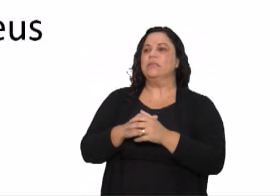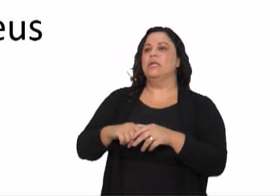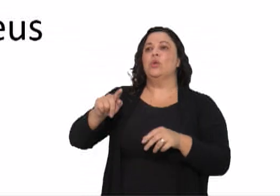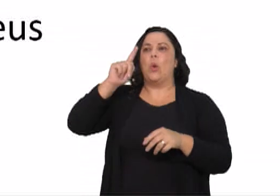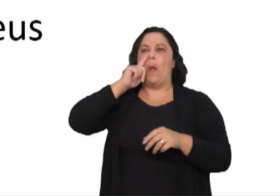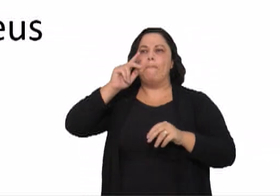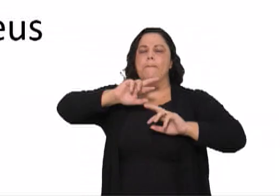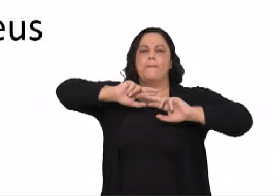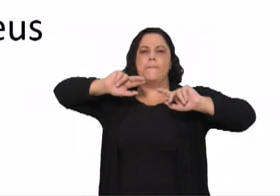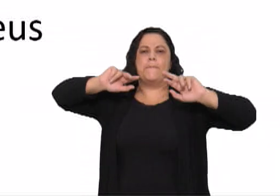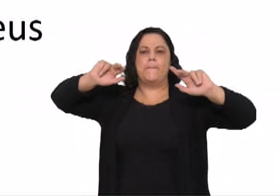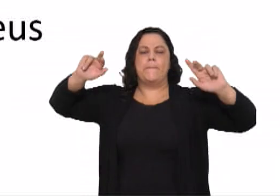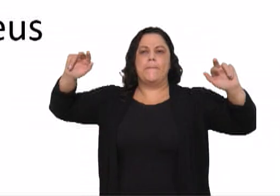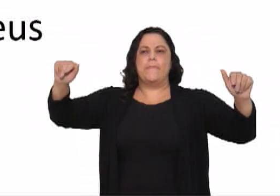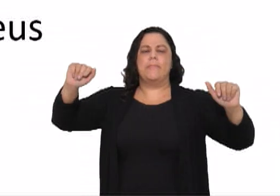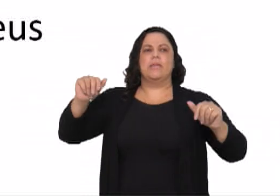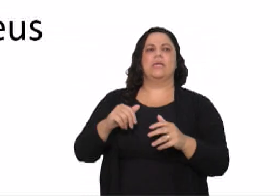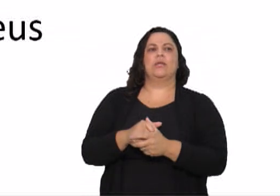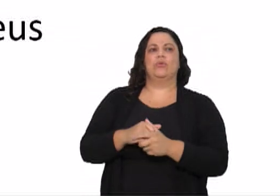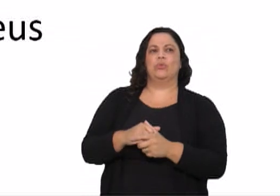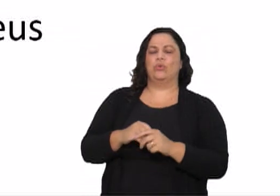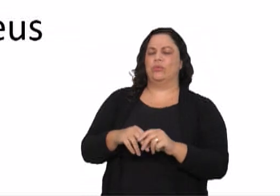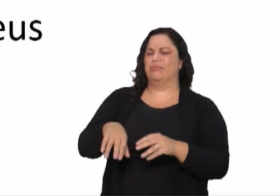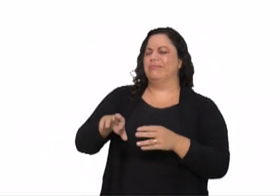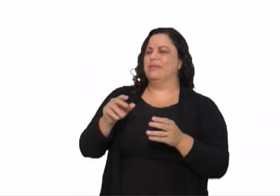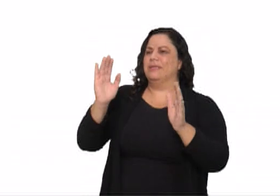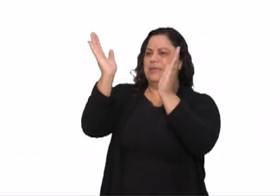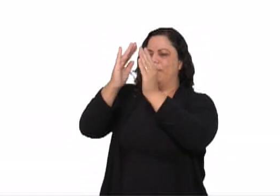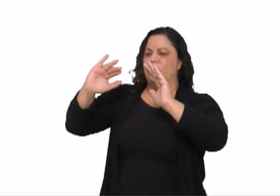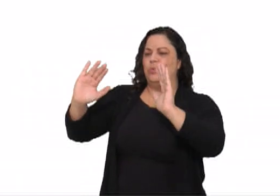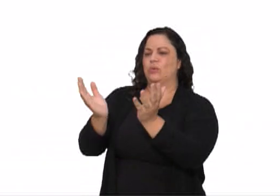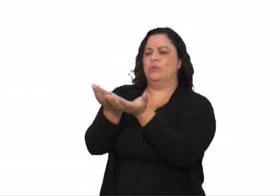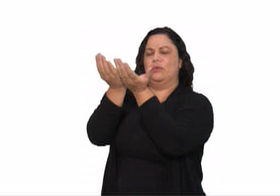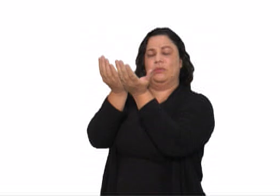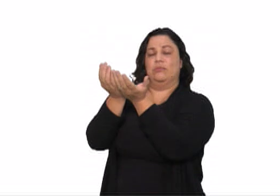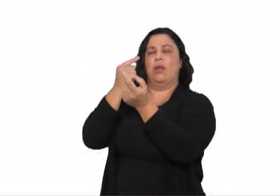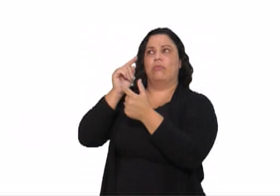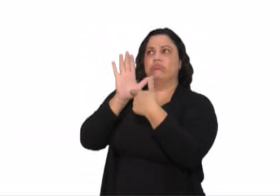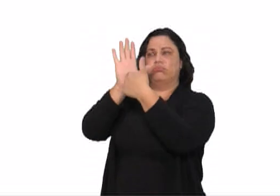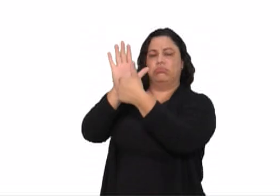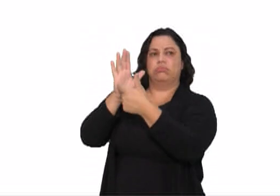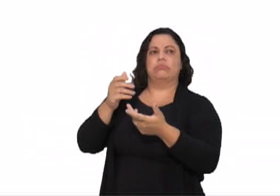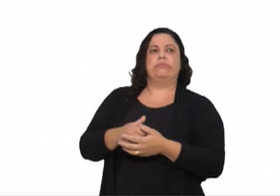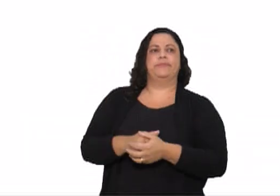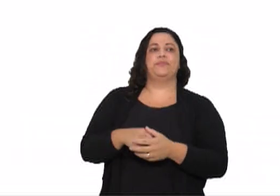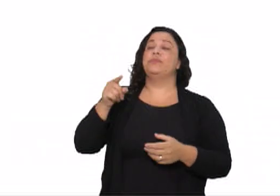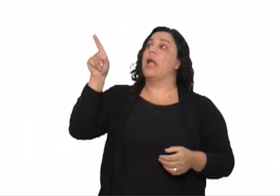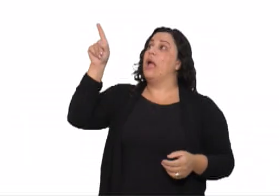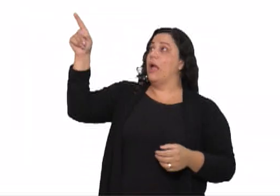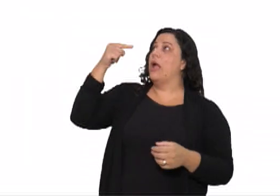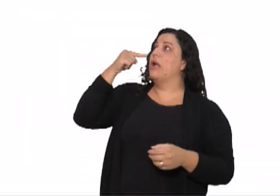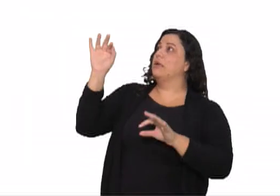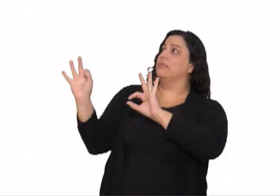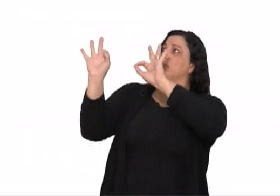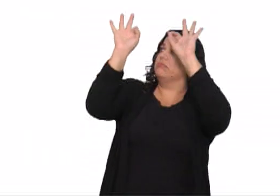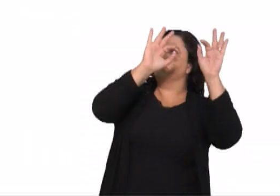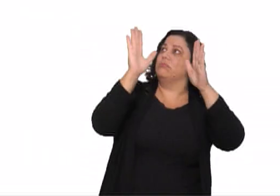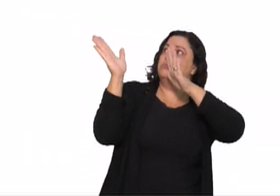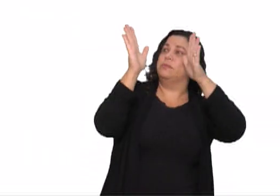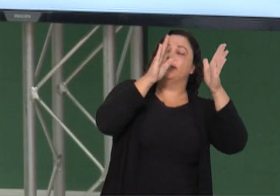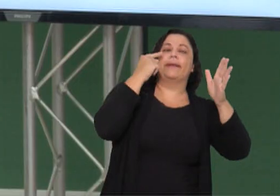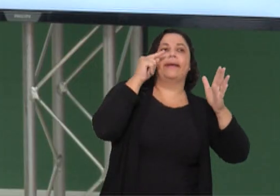É possível encontrar esses vasos em muitos museus espalhados pelo mundo. Aqui uma ânfora, um vaso. Vamos lá. Essa